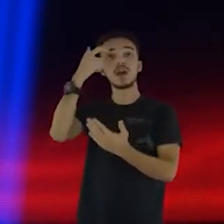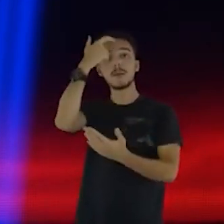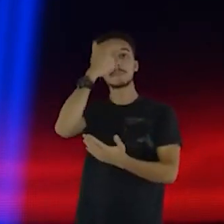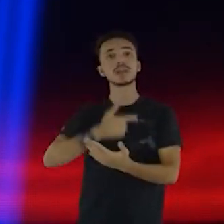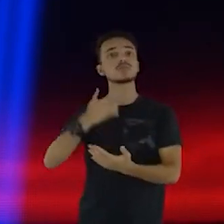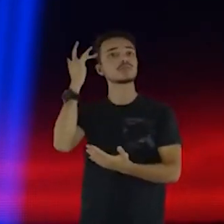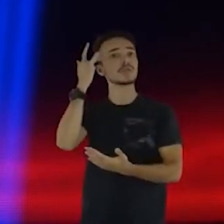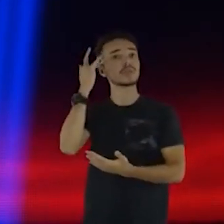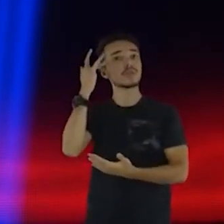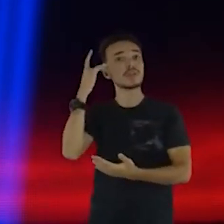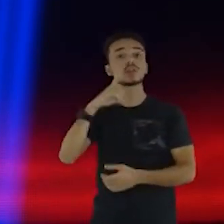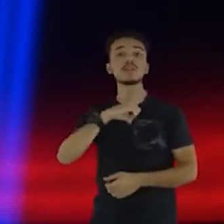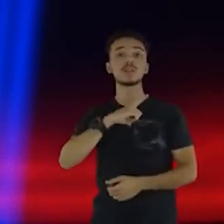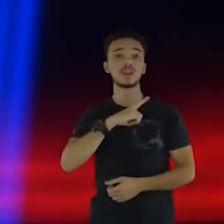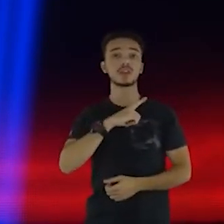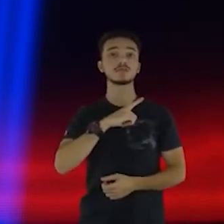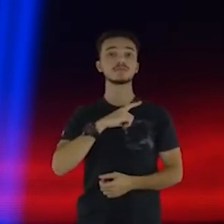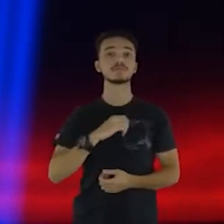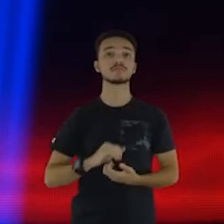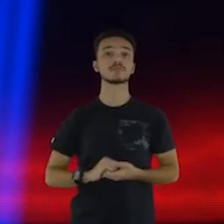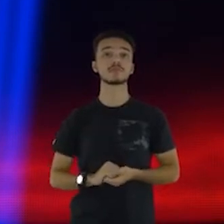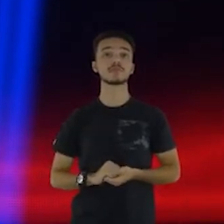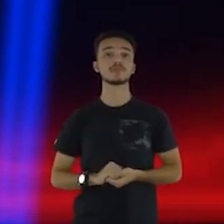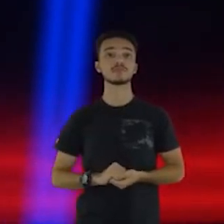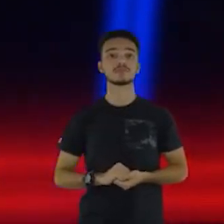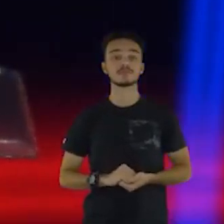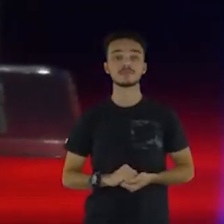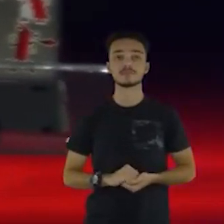Então tem assunto que você ainda não